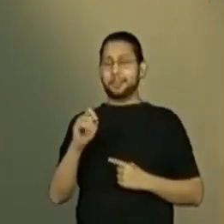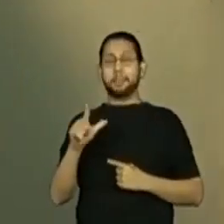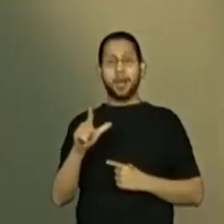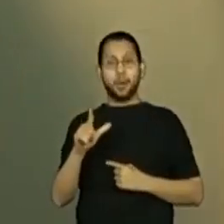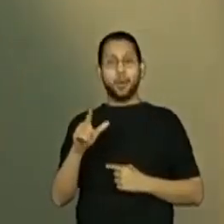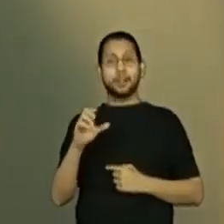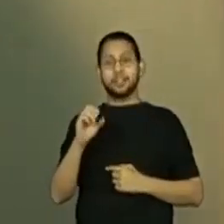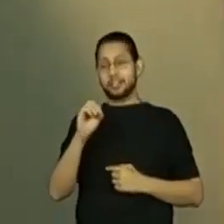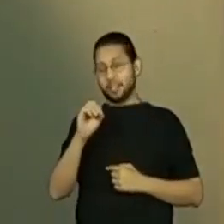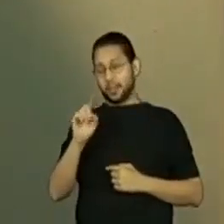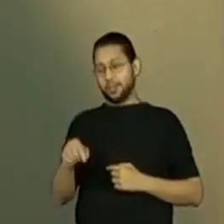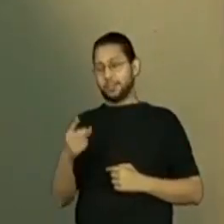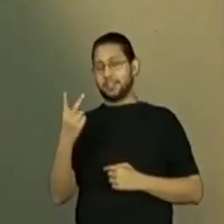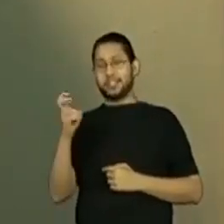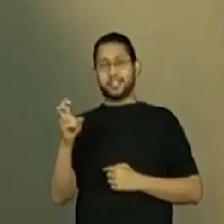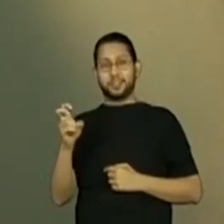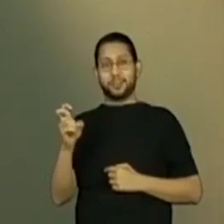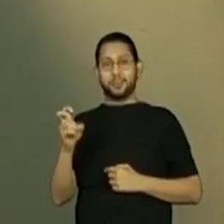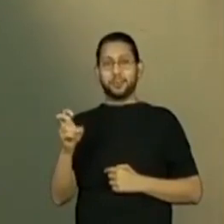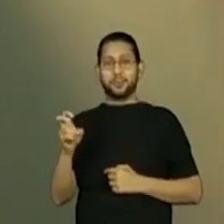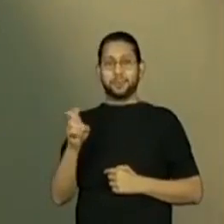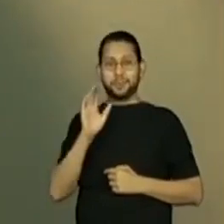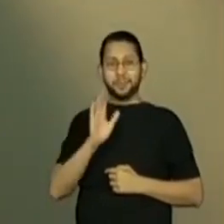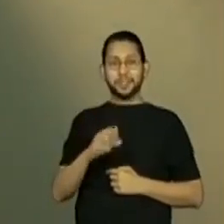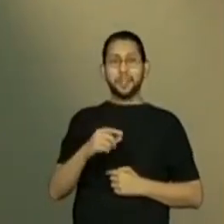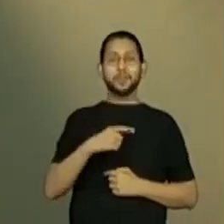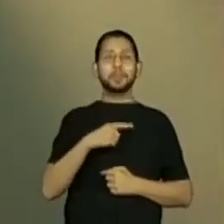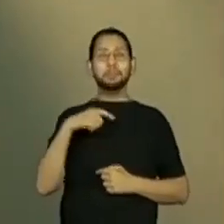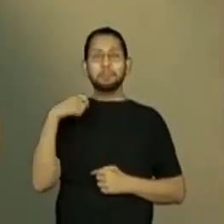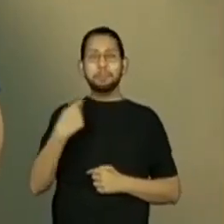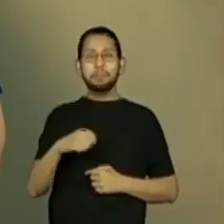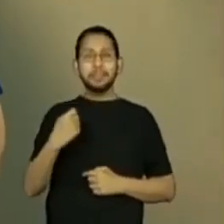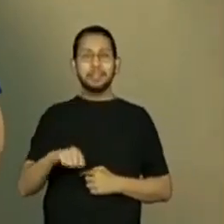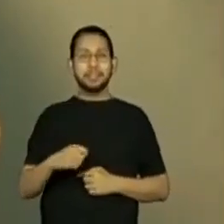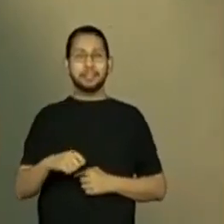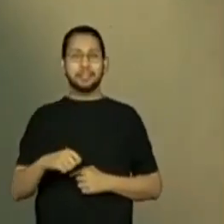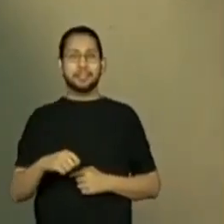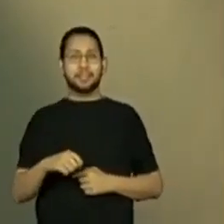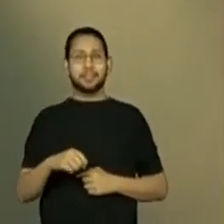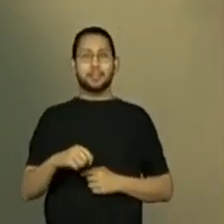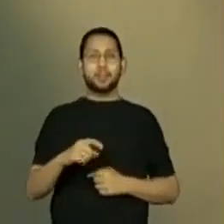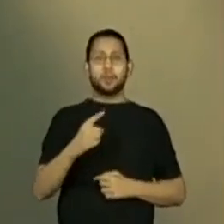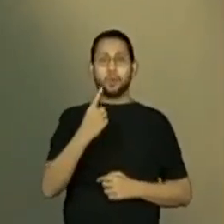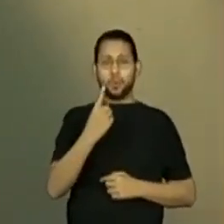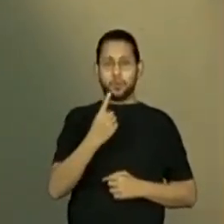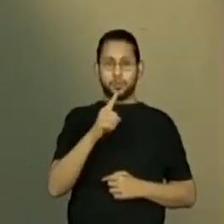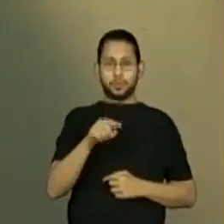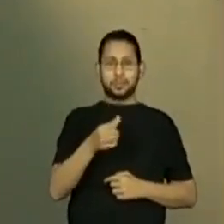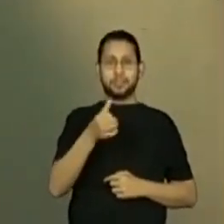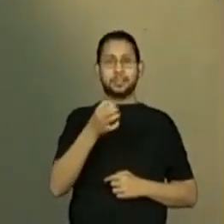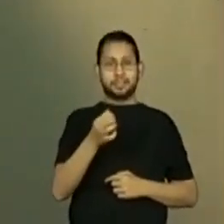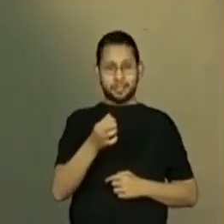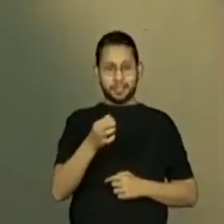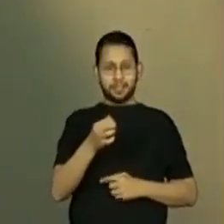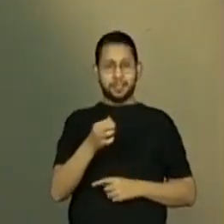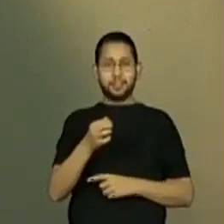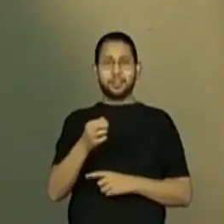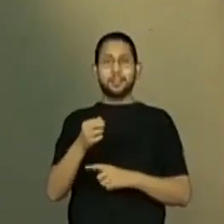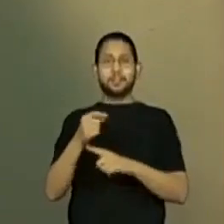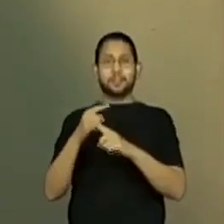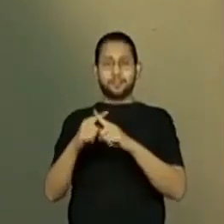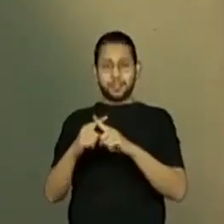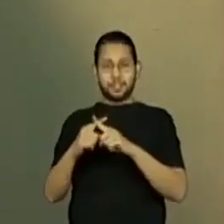dá 0,25. Então, vocês precisam multiplicar 1,60 por